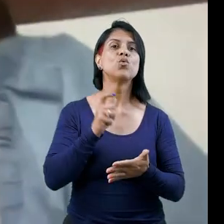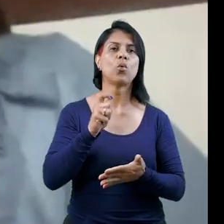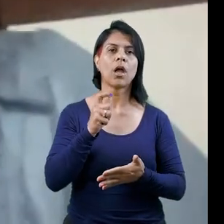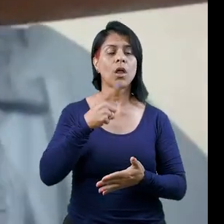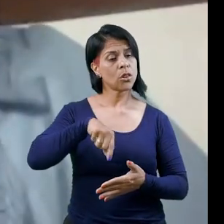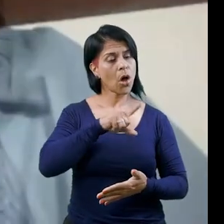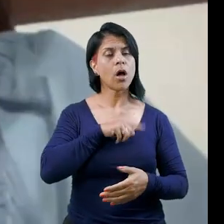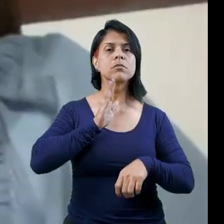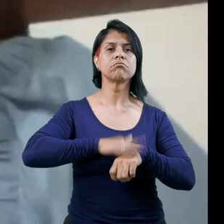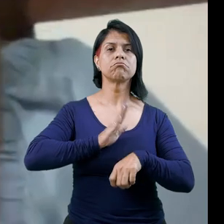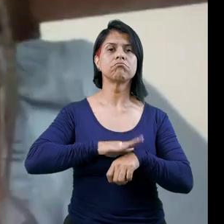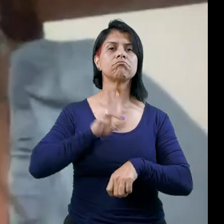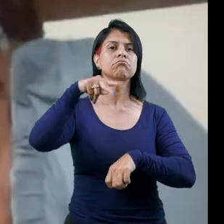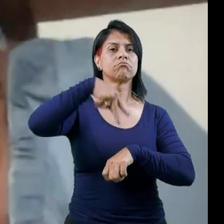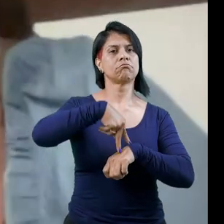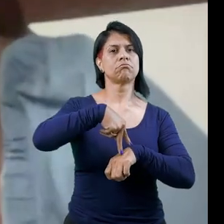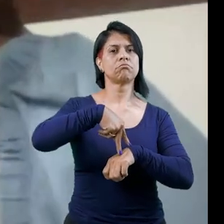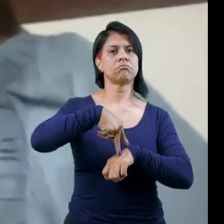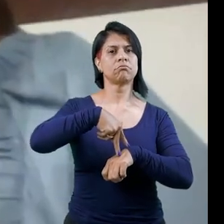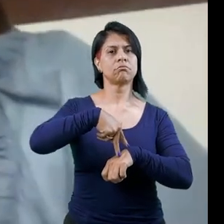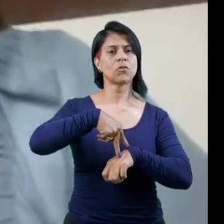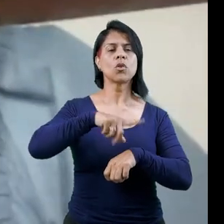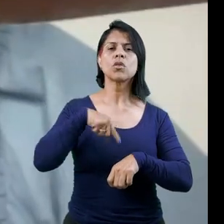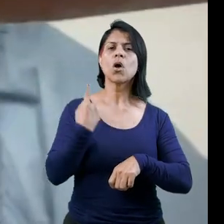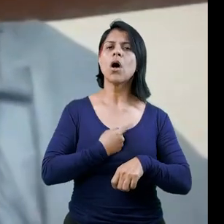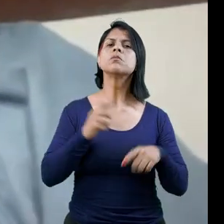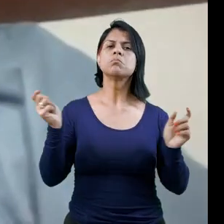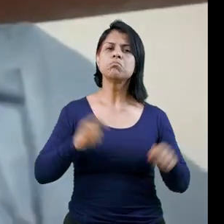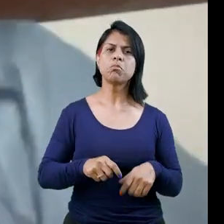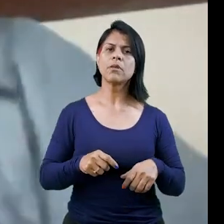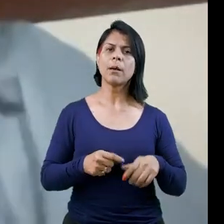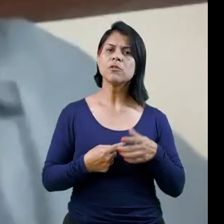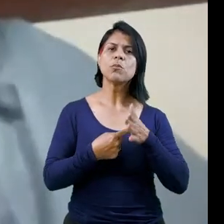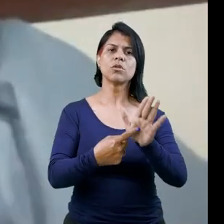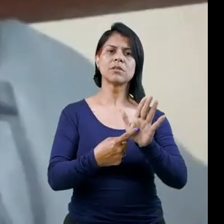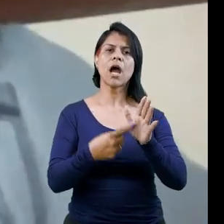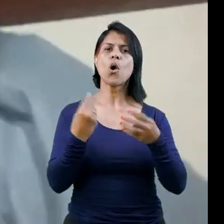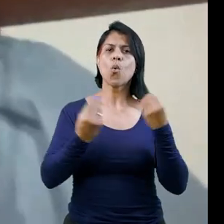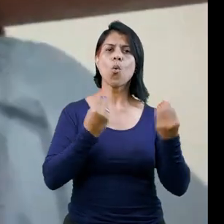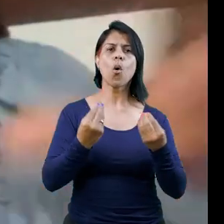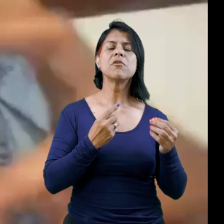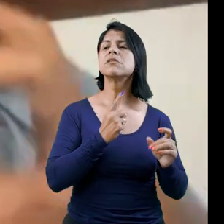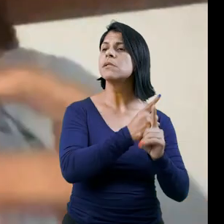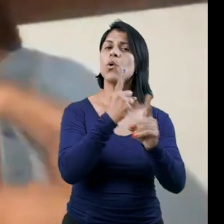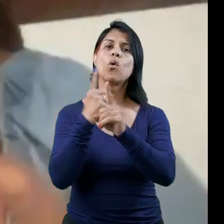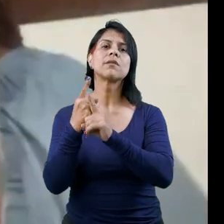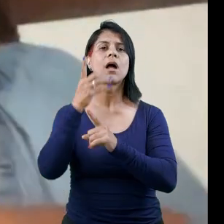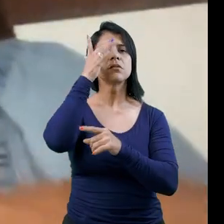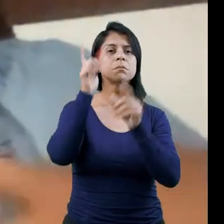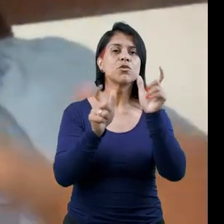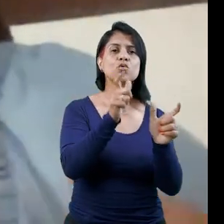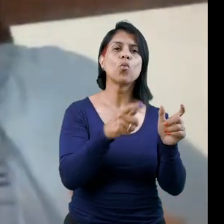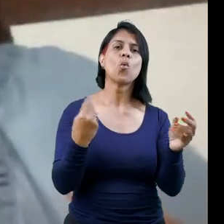a autonomia que a Luísa traz, a autonomia sobre como a gente quer encontrar com as pessoas, sobre como